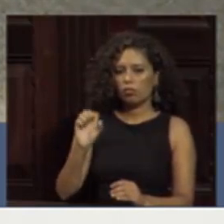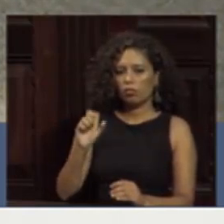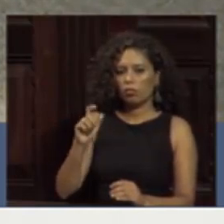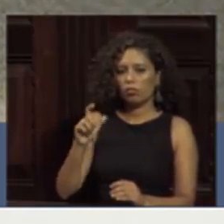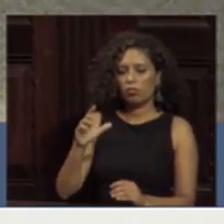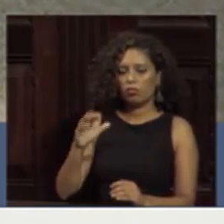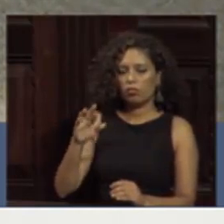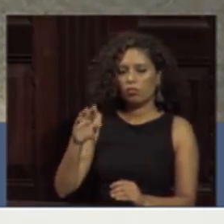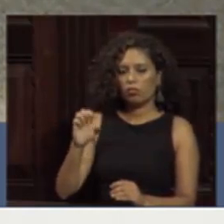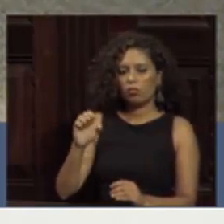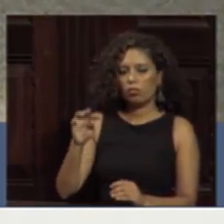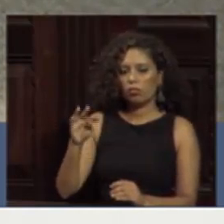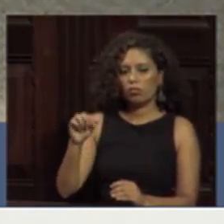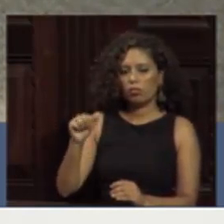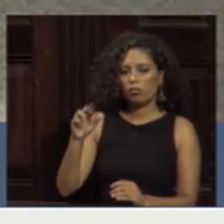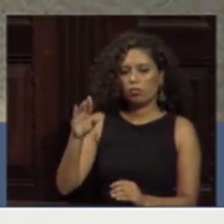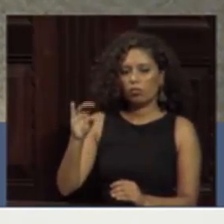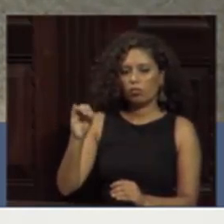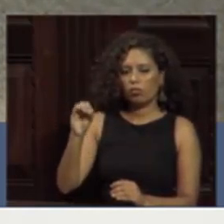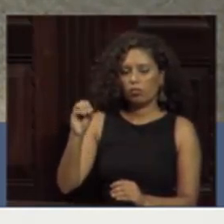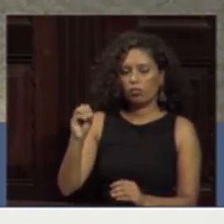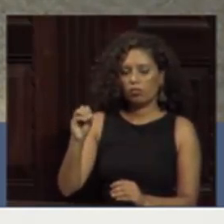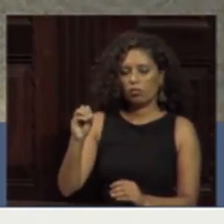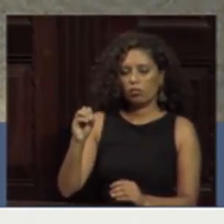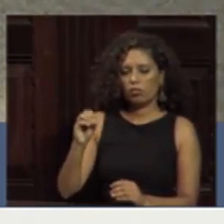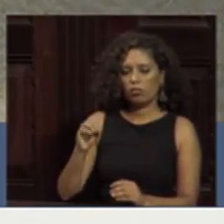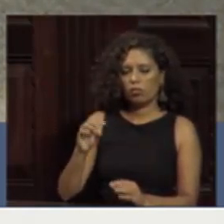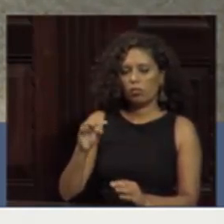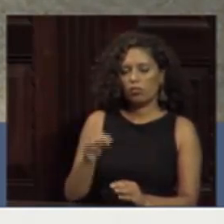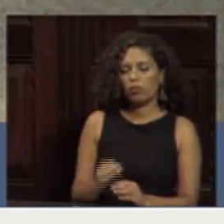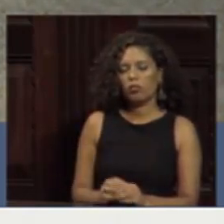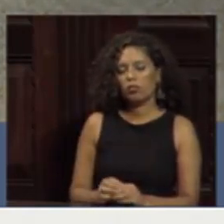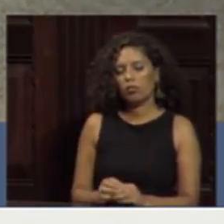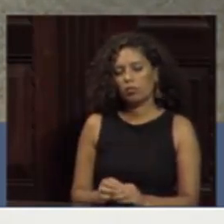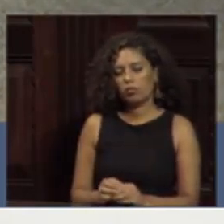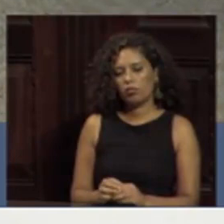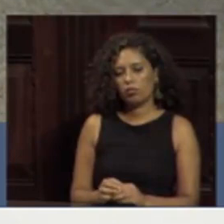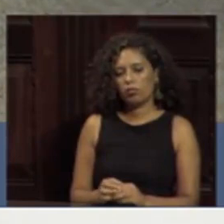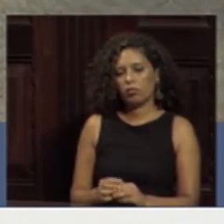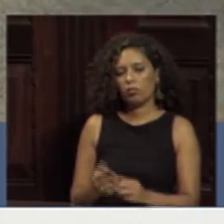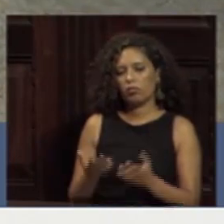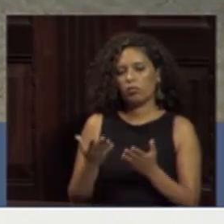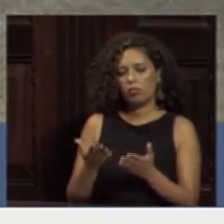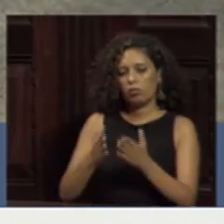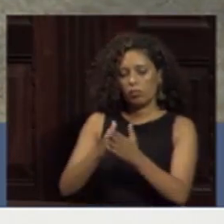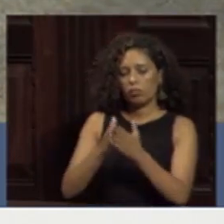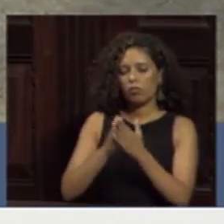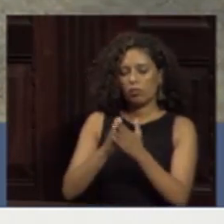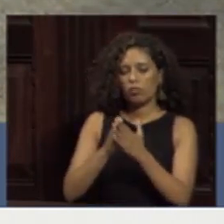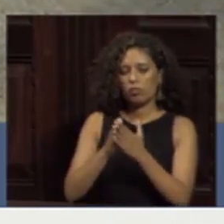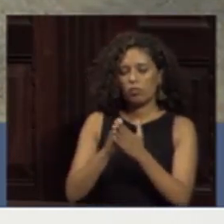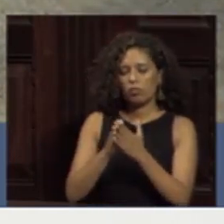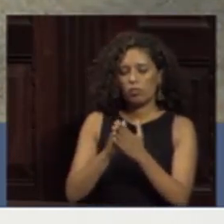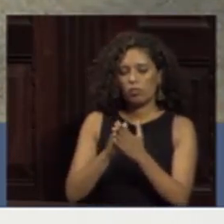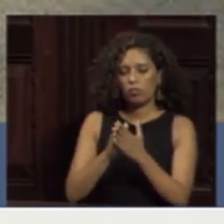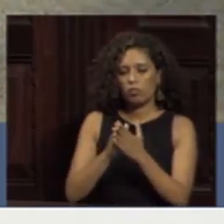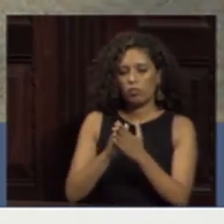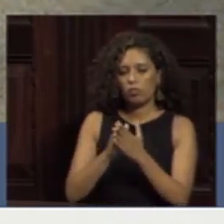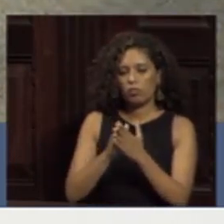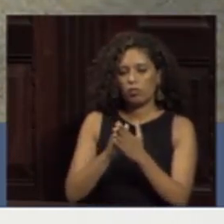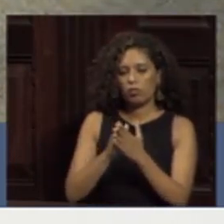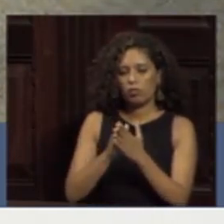Secretário-geral da mesa. É muito título. Mas eu queria pedir a Vossa Excelência,